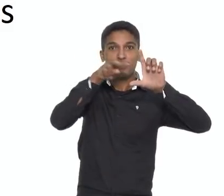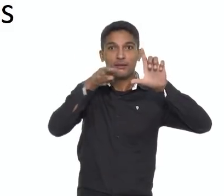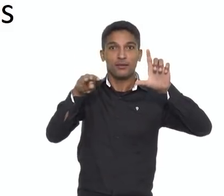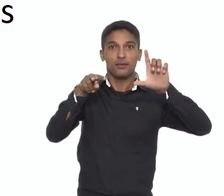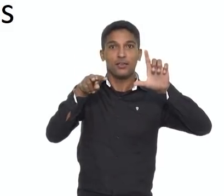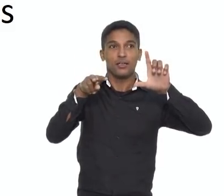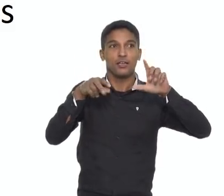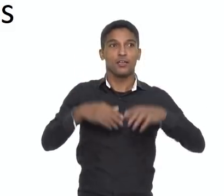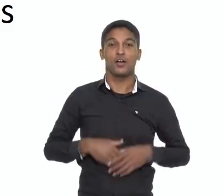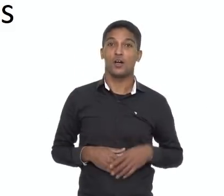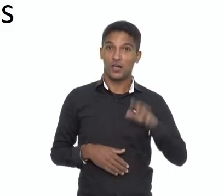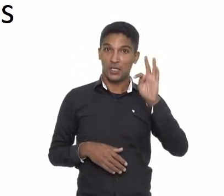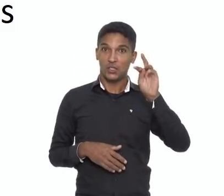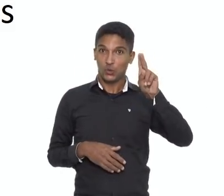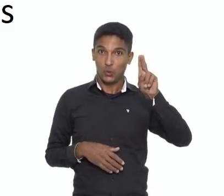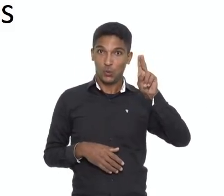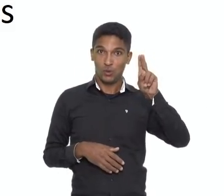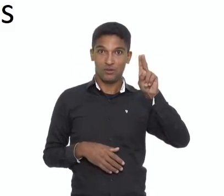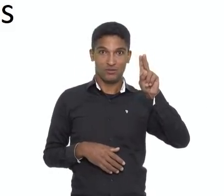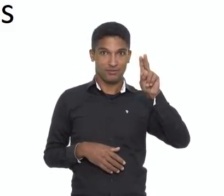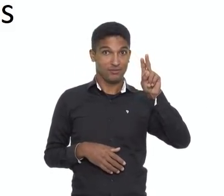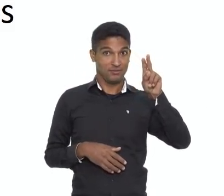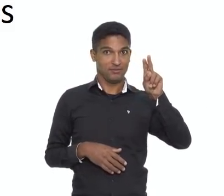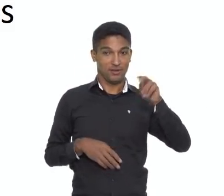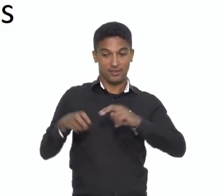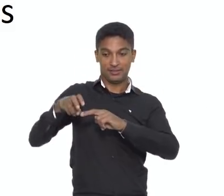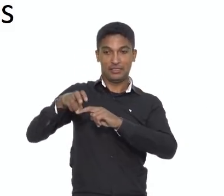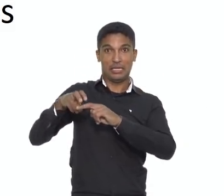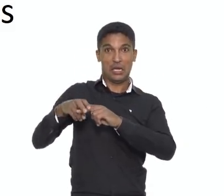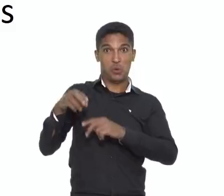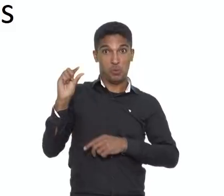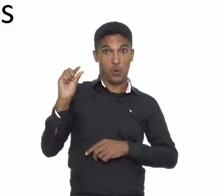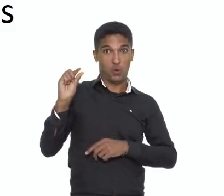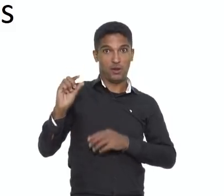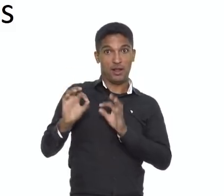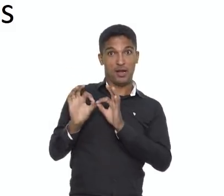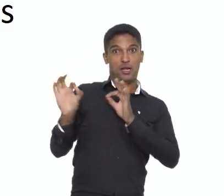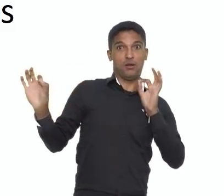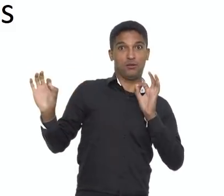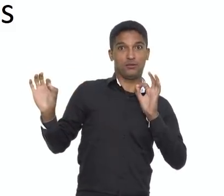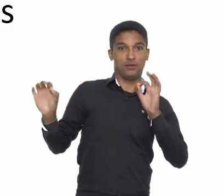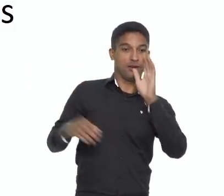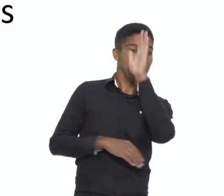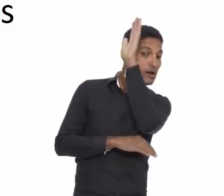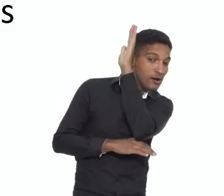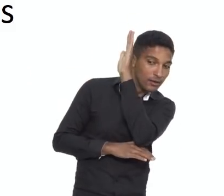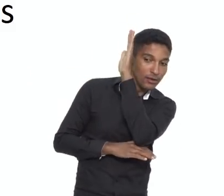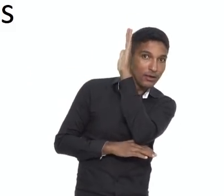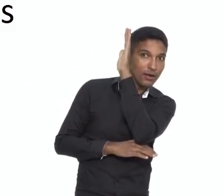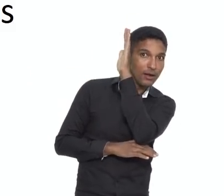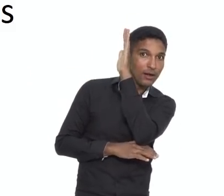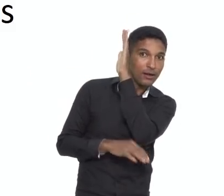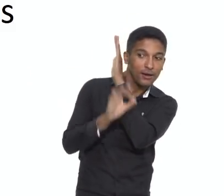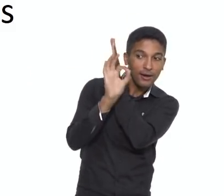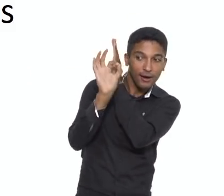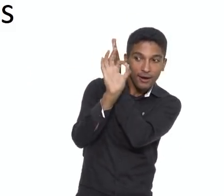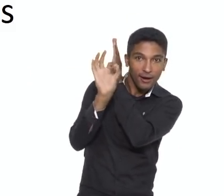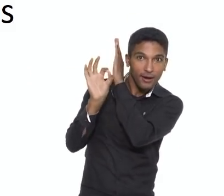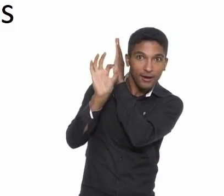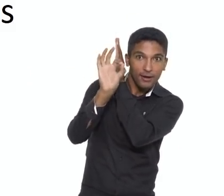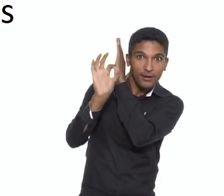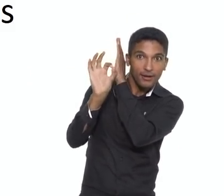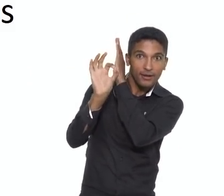sentarás primeiro um pouco longe de mim, assim na relva. Eu te olharei com o canto do olho e tu não dirás